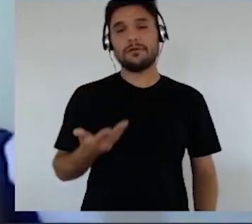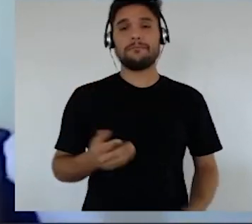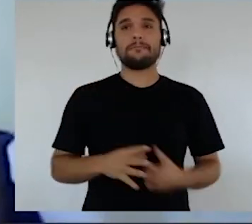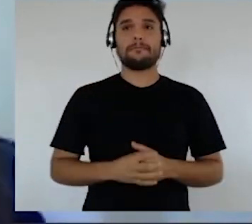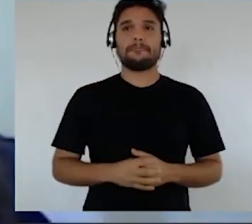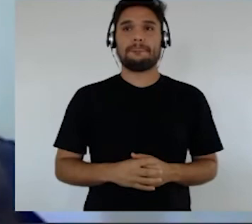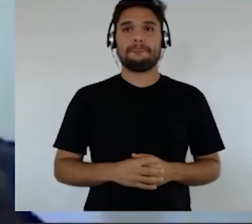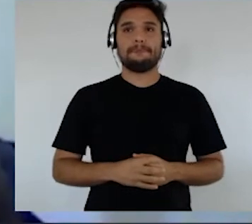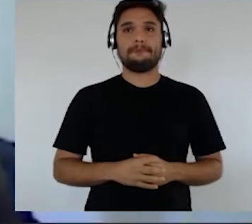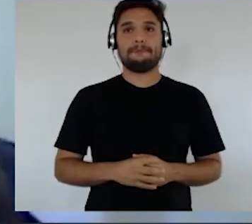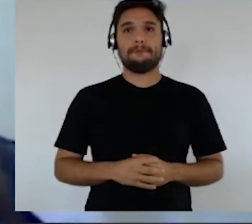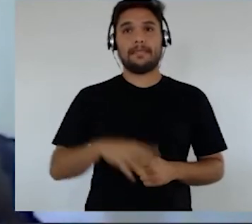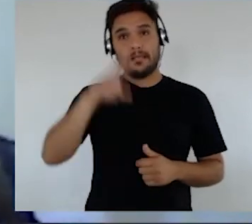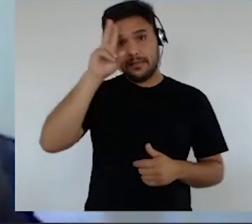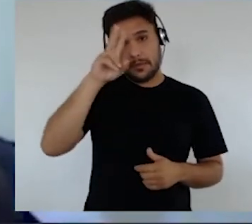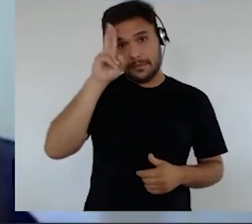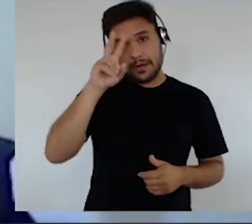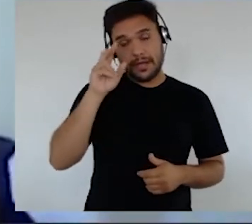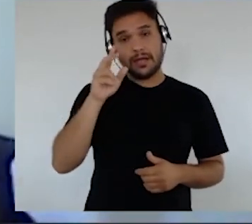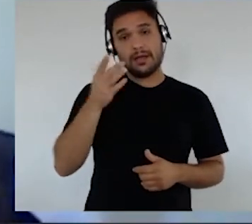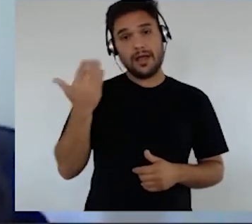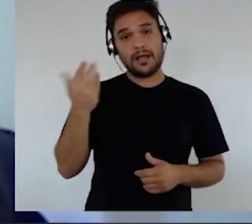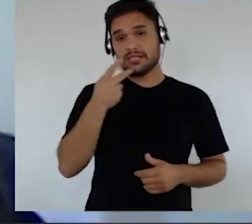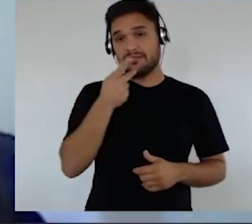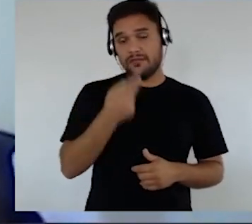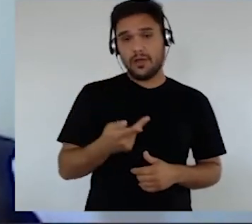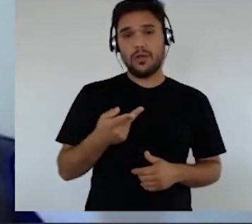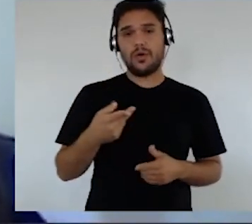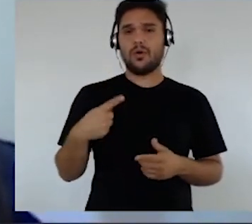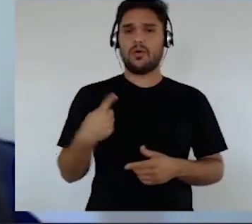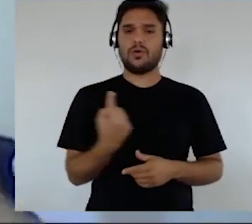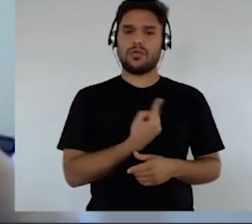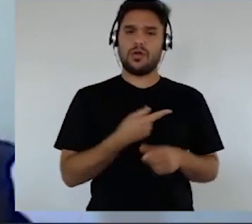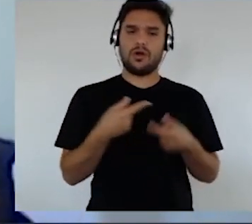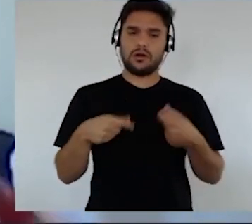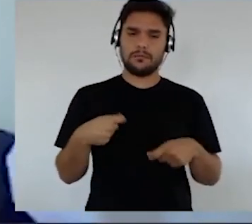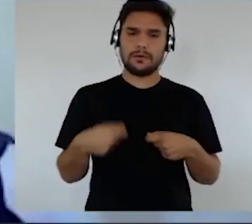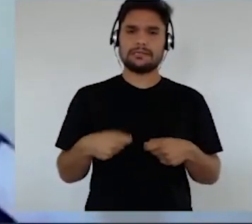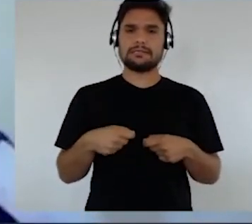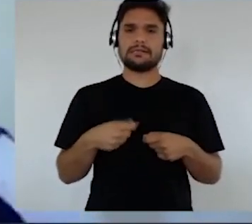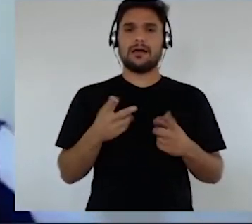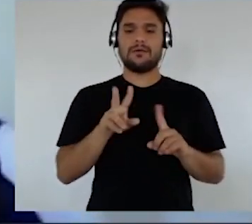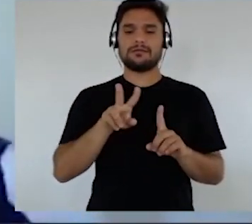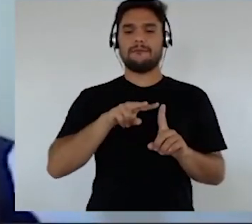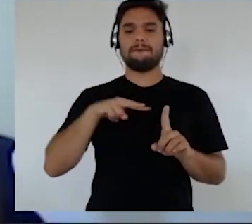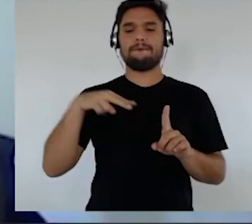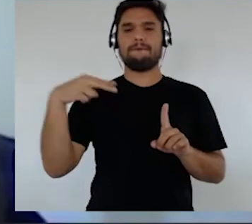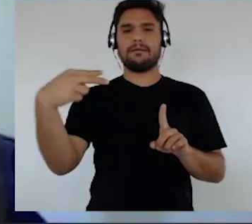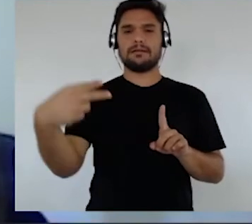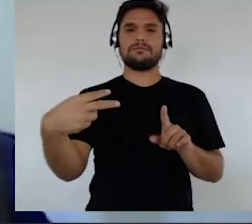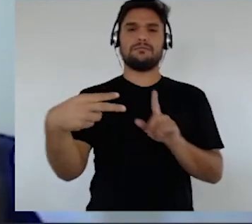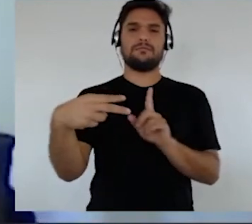E reforçando o que foi dito por todas vocês, a necessidade desse olhar